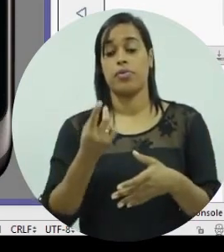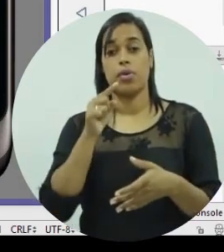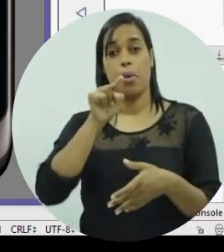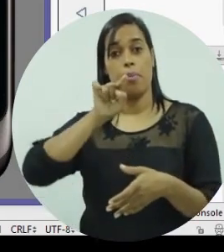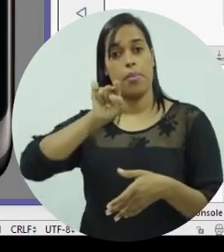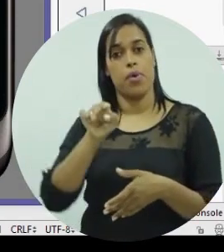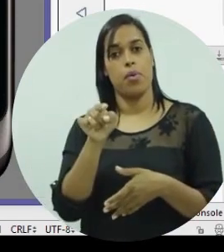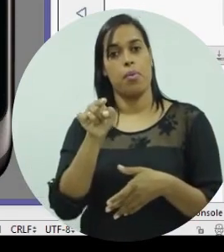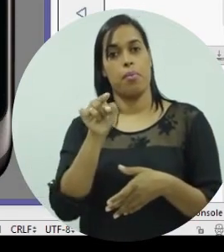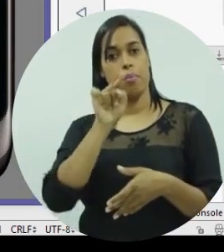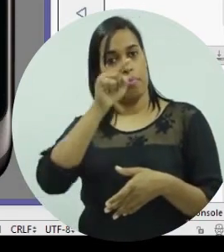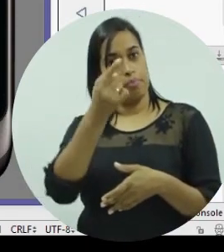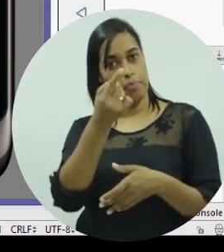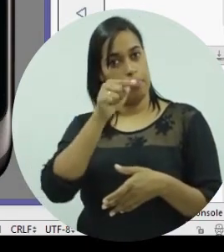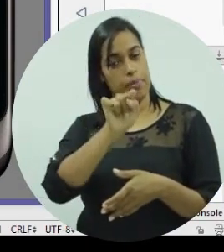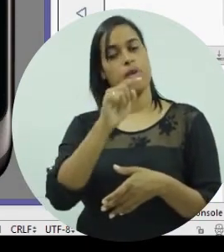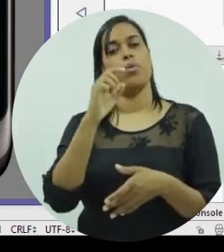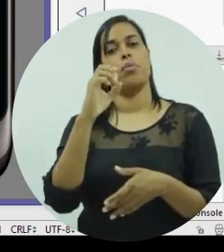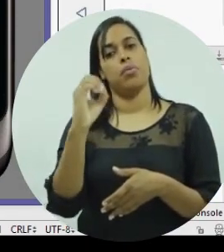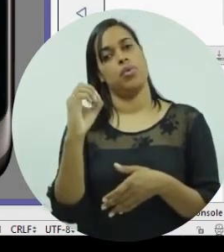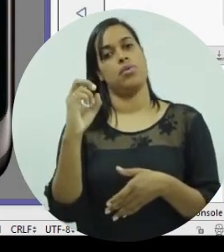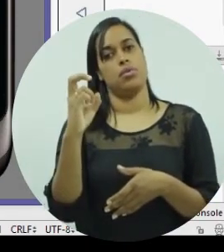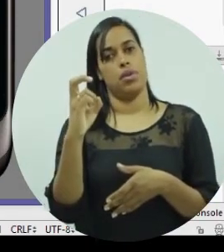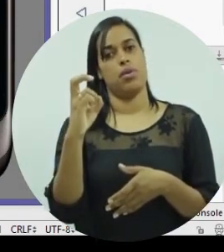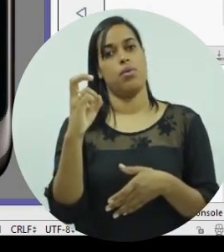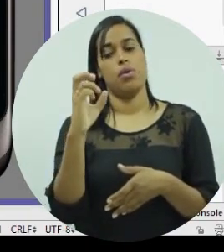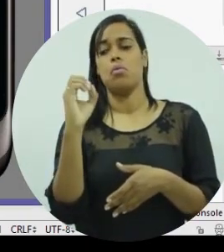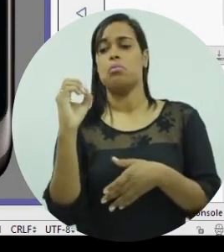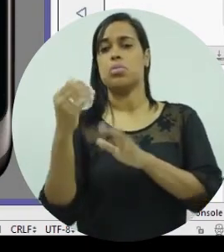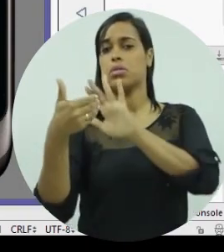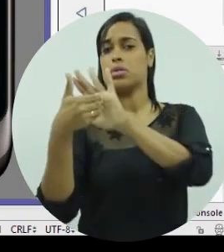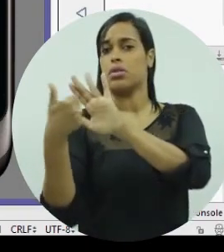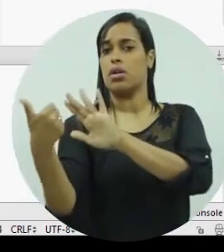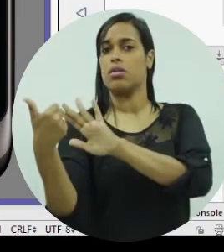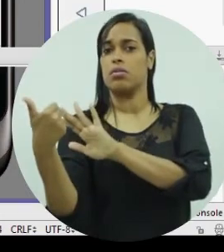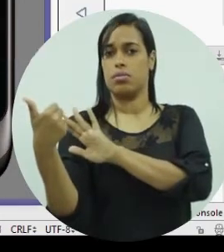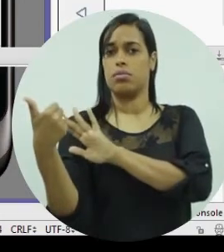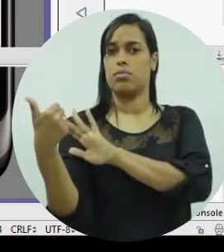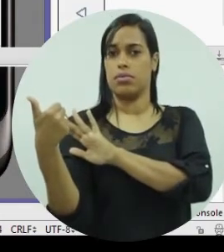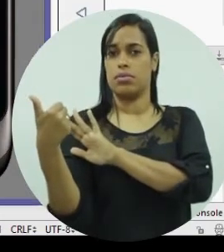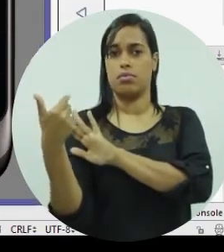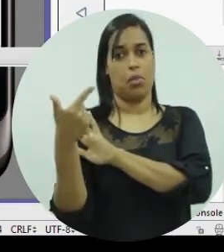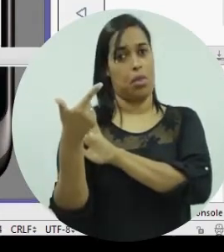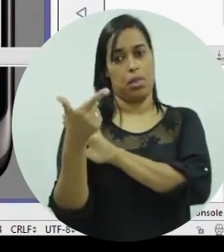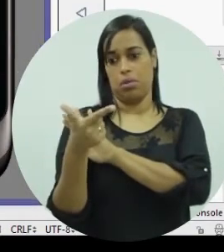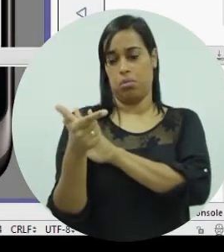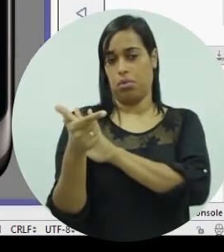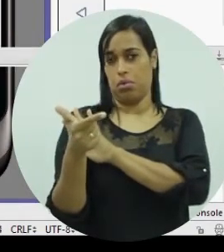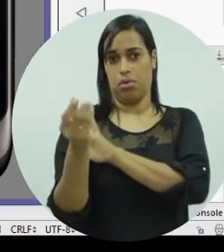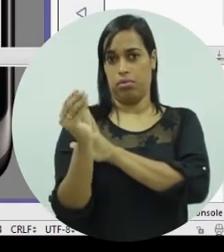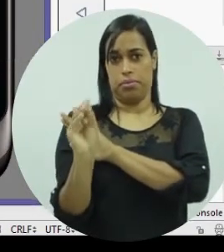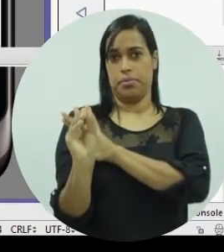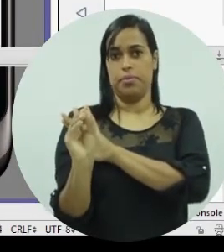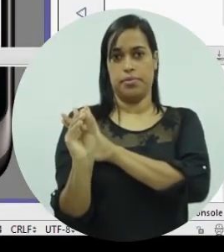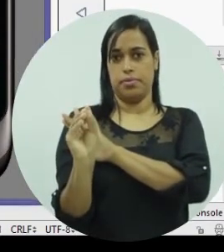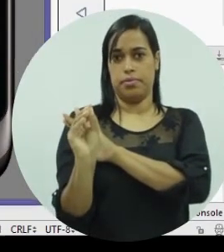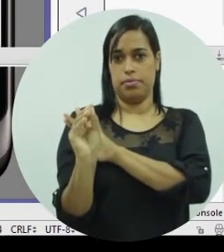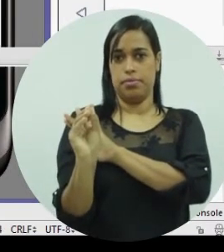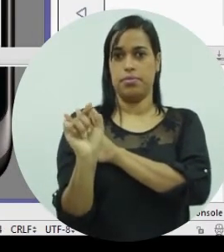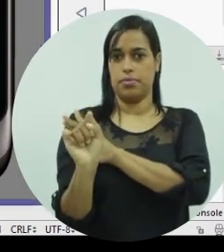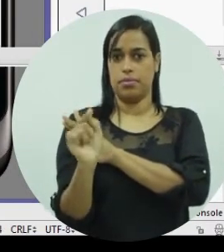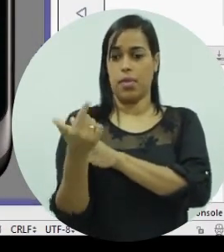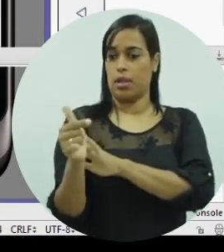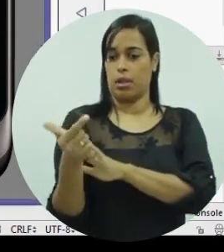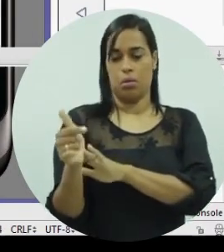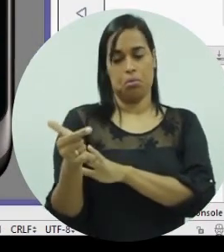E o outro zero? O outro zero ele elimina, ele não coloca. Para ele nem vem nem